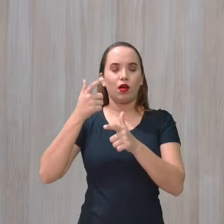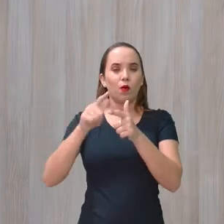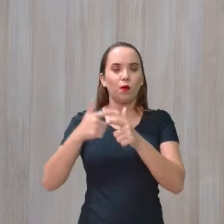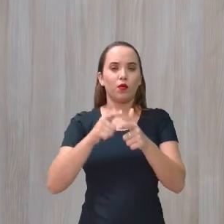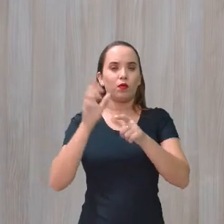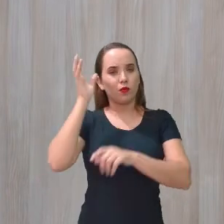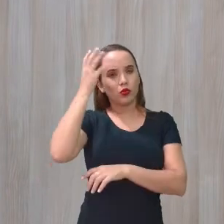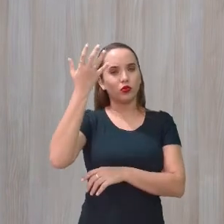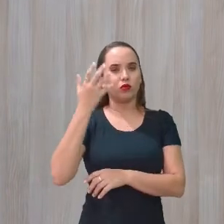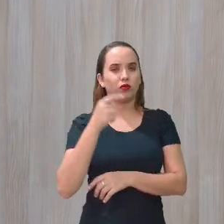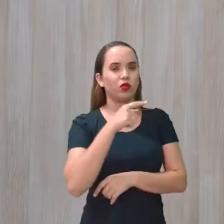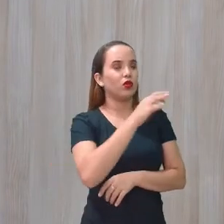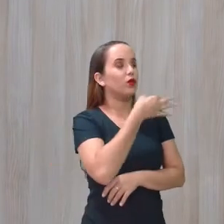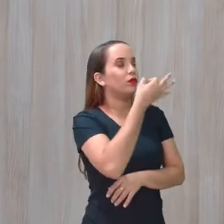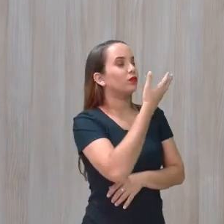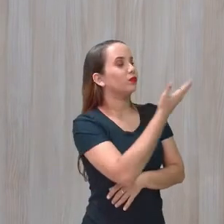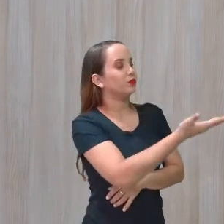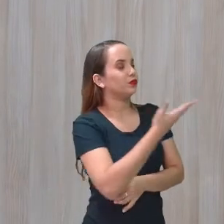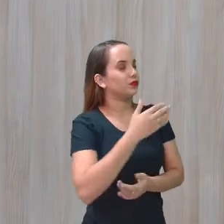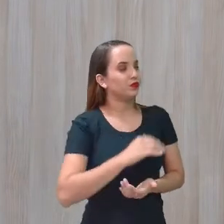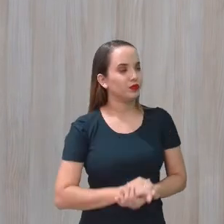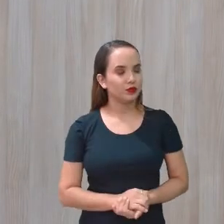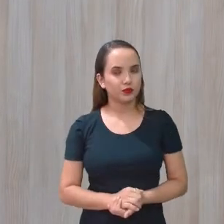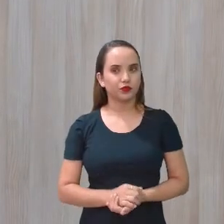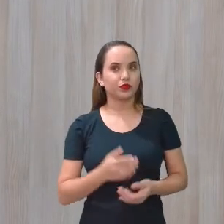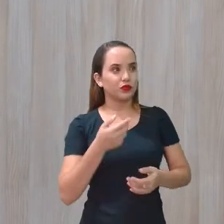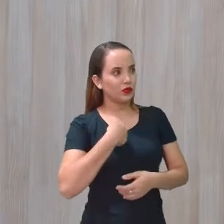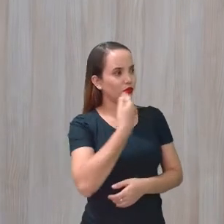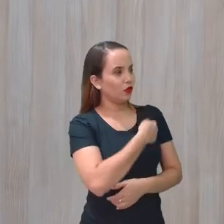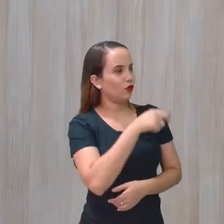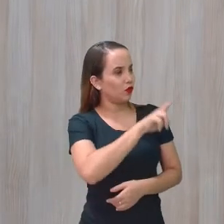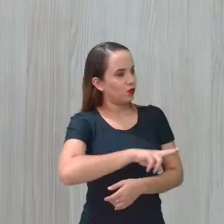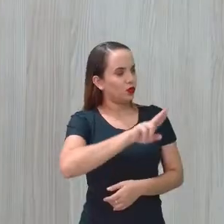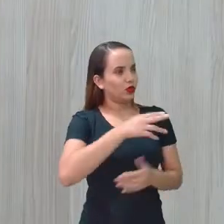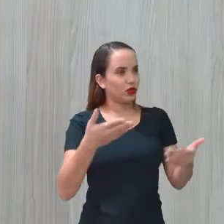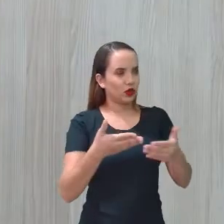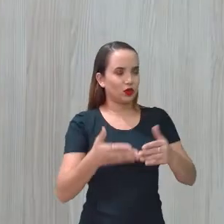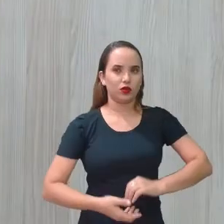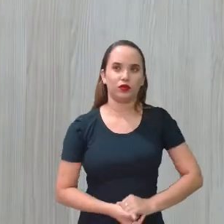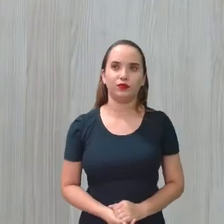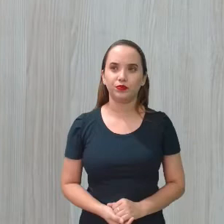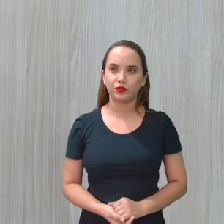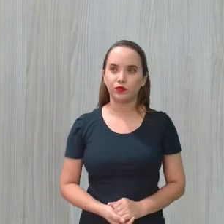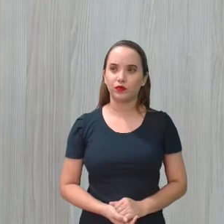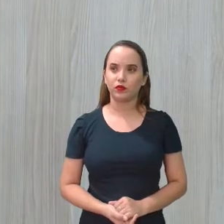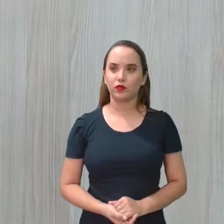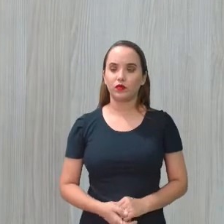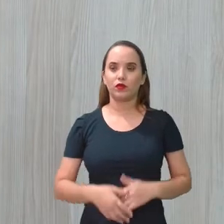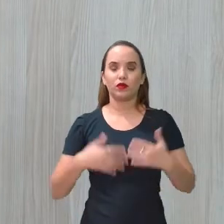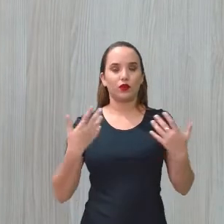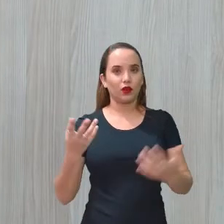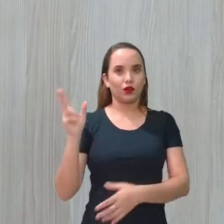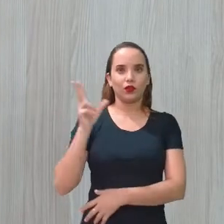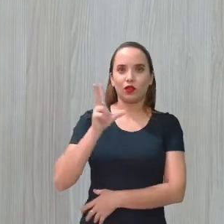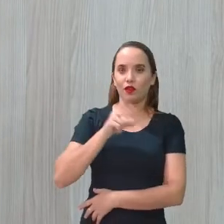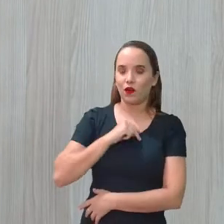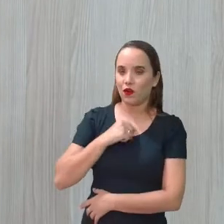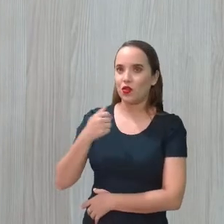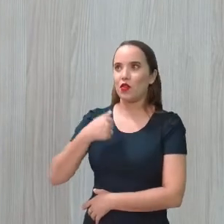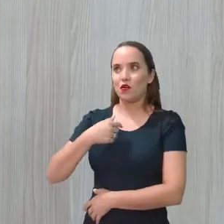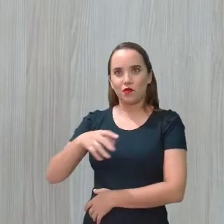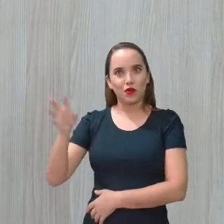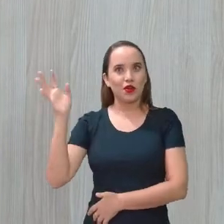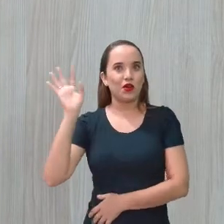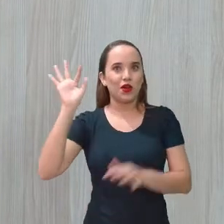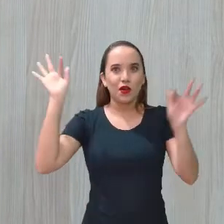Carol, o que é que acha dessa noção que a gente vai utilizar agora? Nossa, Tiago, eu achei muito bacana. Fiquei feliz,